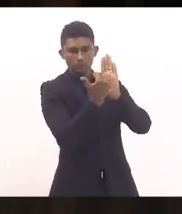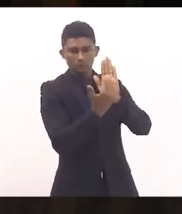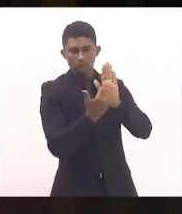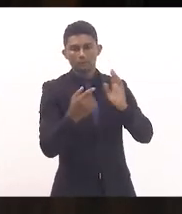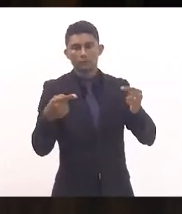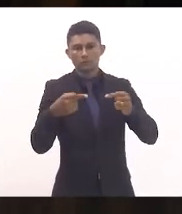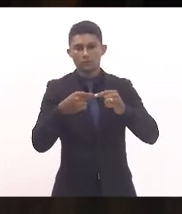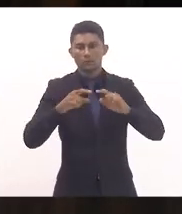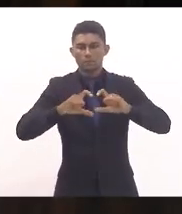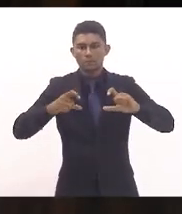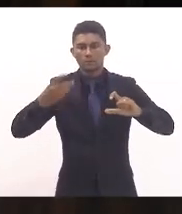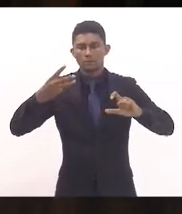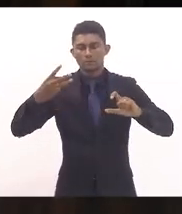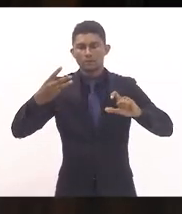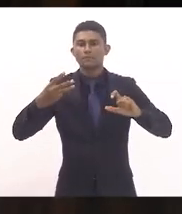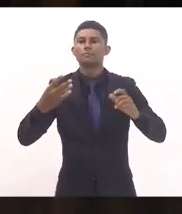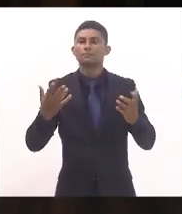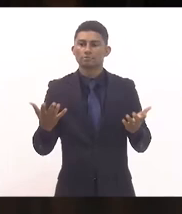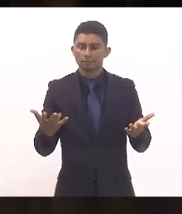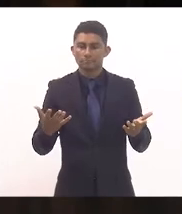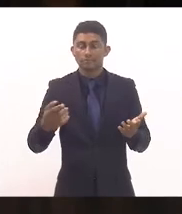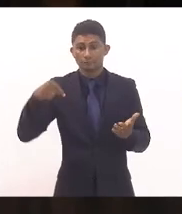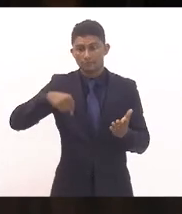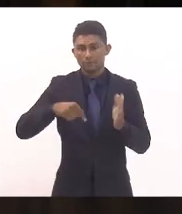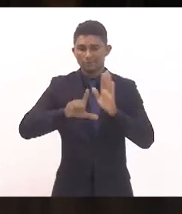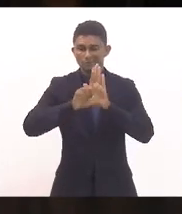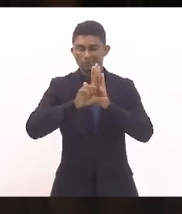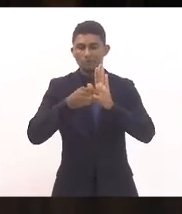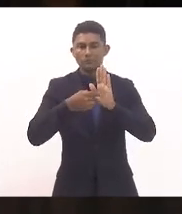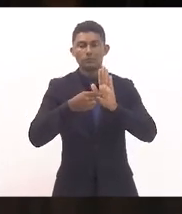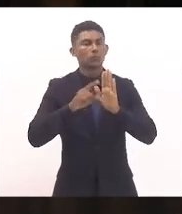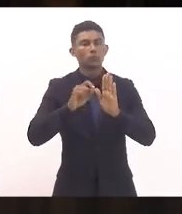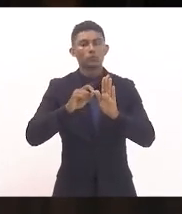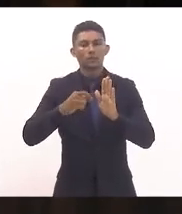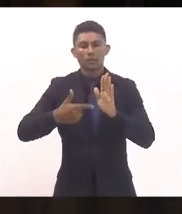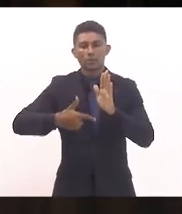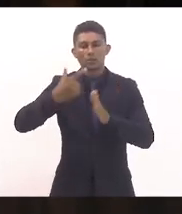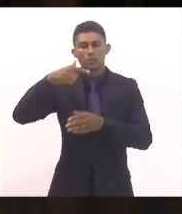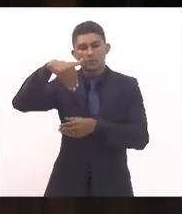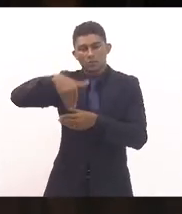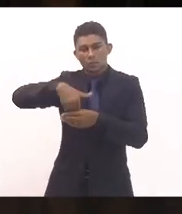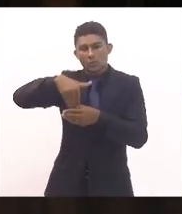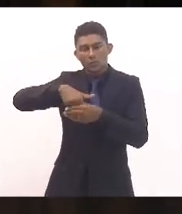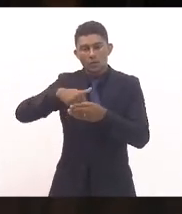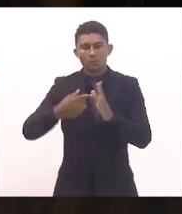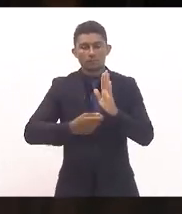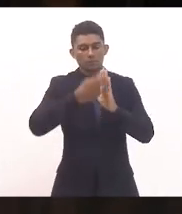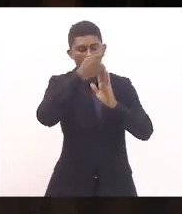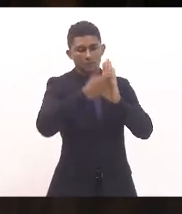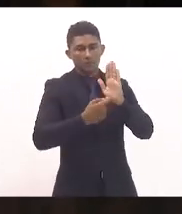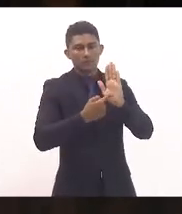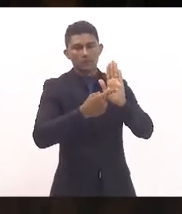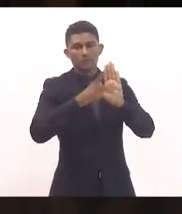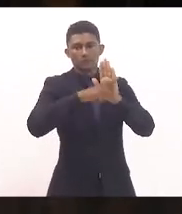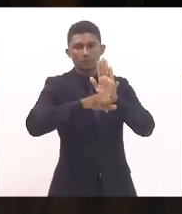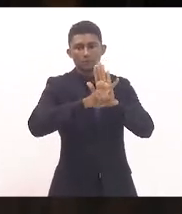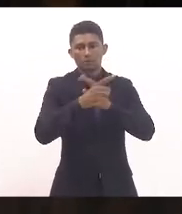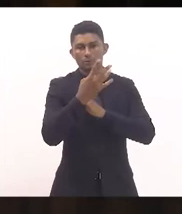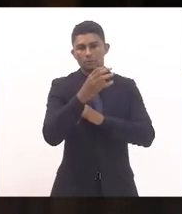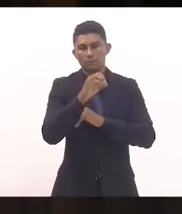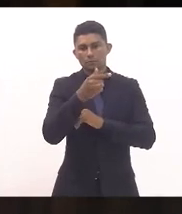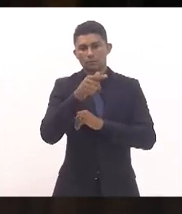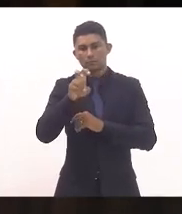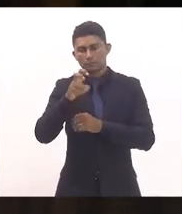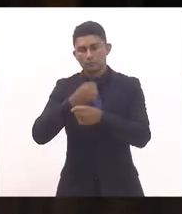do artigo 47 do Regimento Interno, em tramitação ordinária, em votação, em segunda discussão, redação do vencido. Projeto de Lei 4075-A